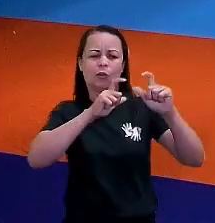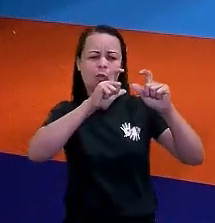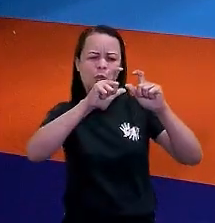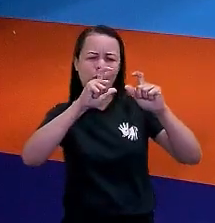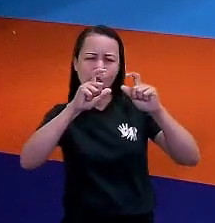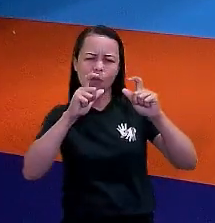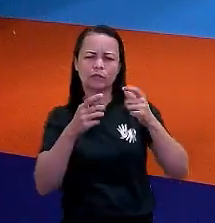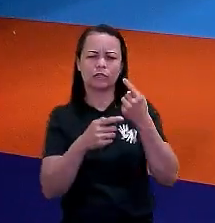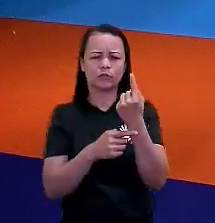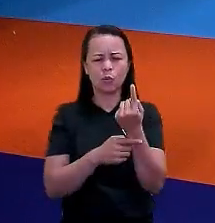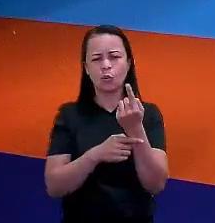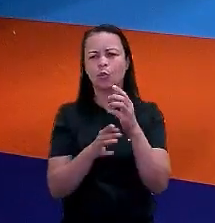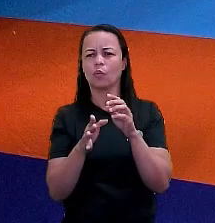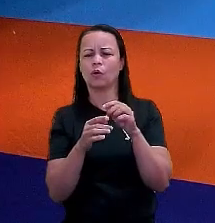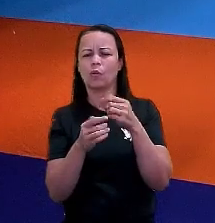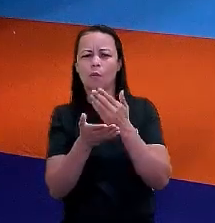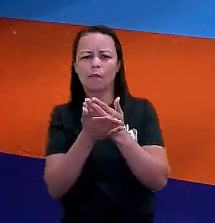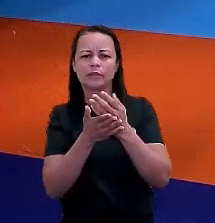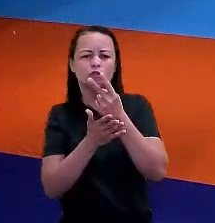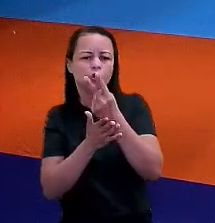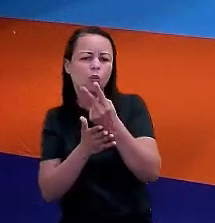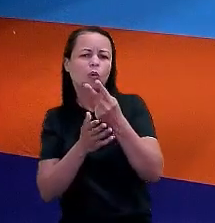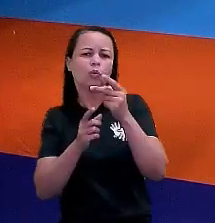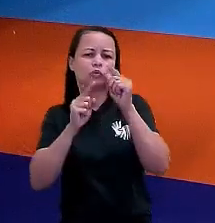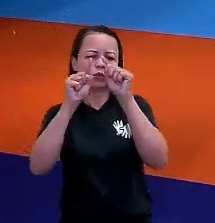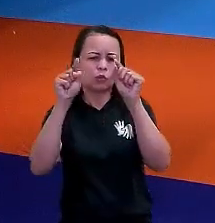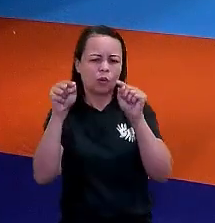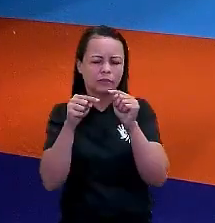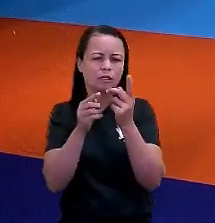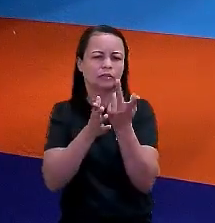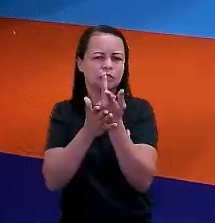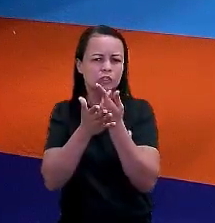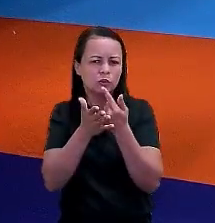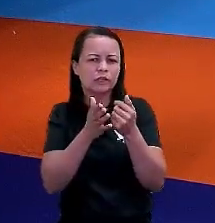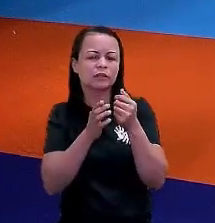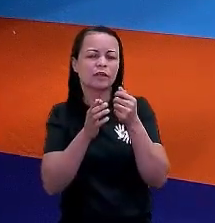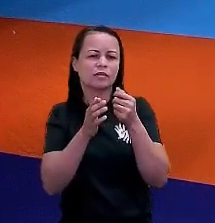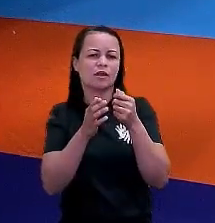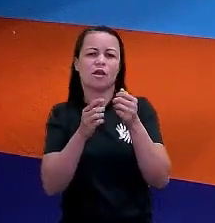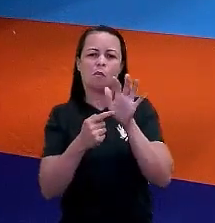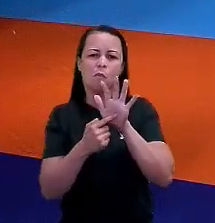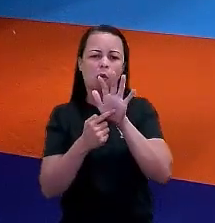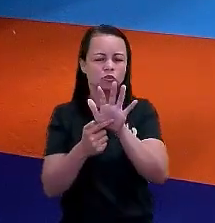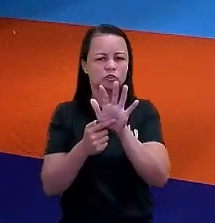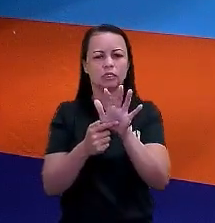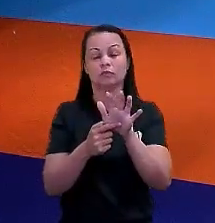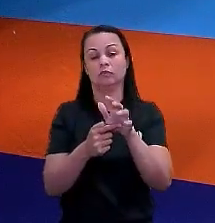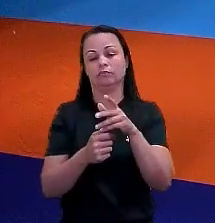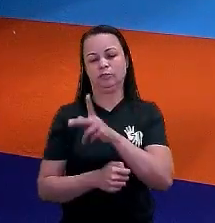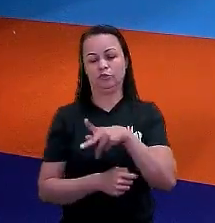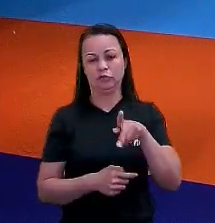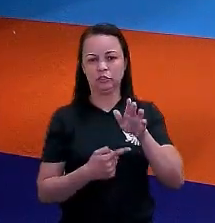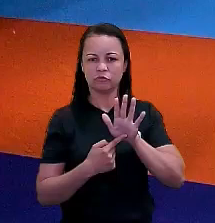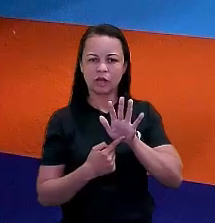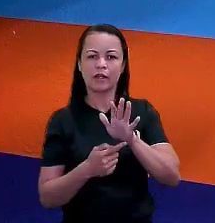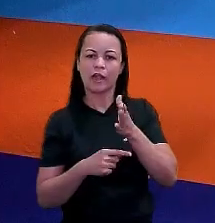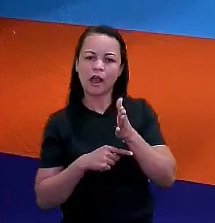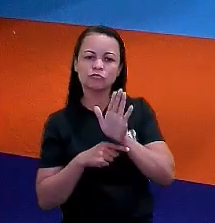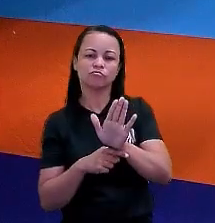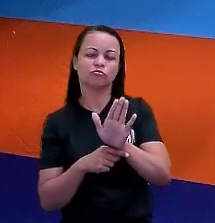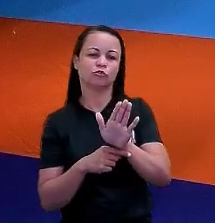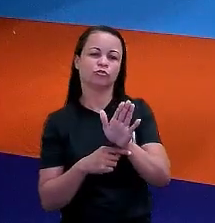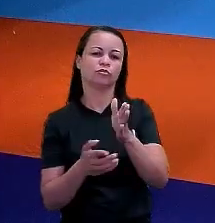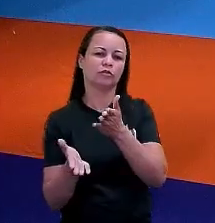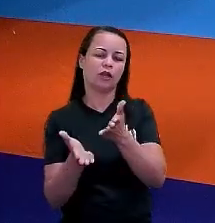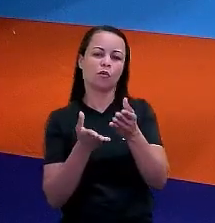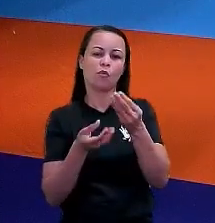depois vai para 2 quadradinhos e vai mostrando a sua professora. E ela vai lhe ajudando e dizendo como você